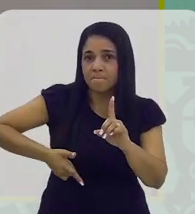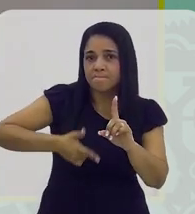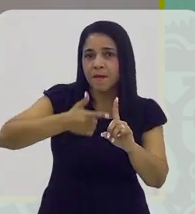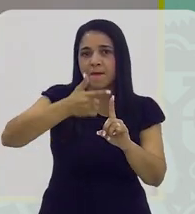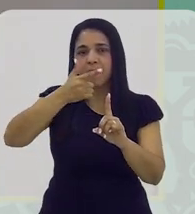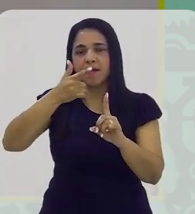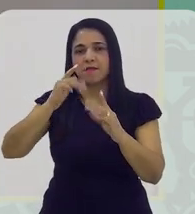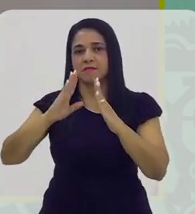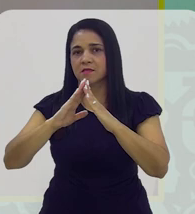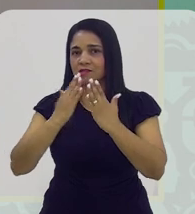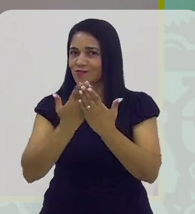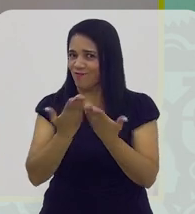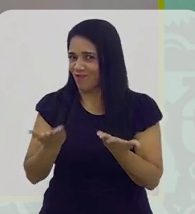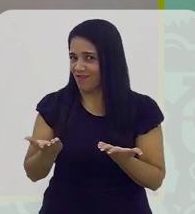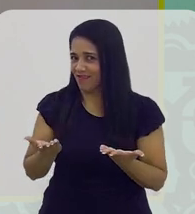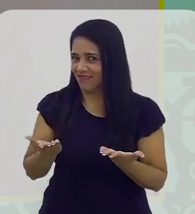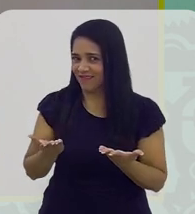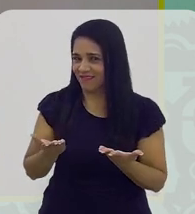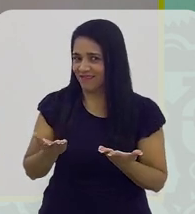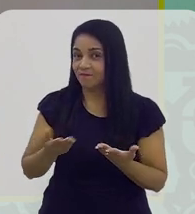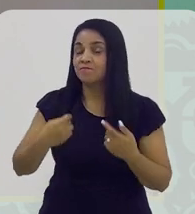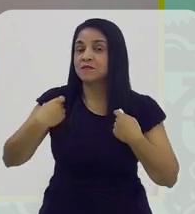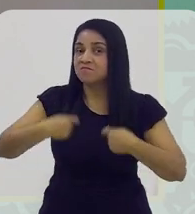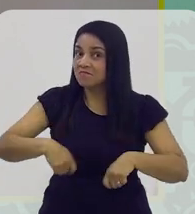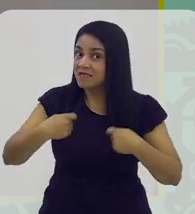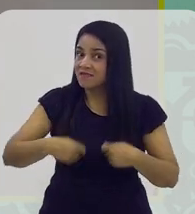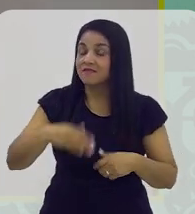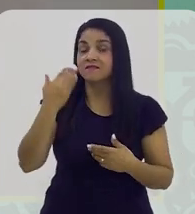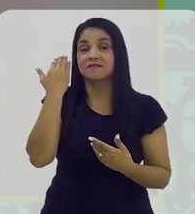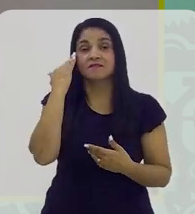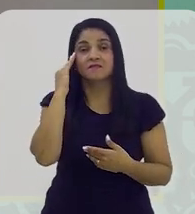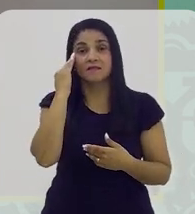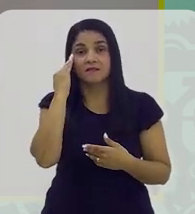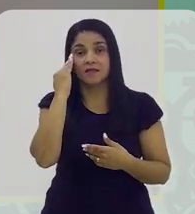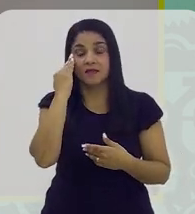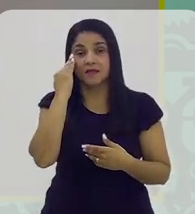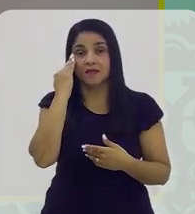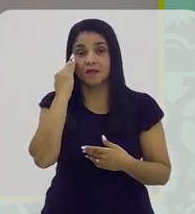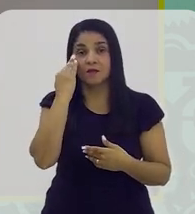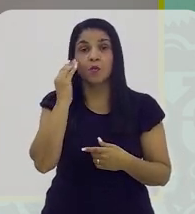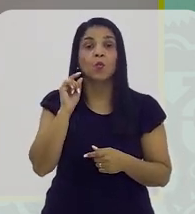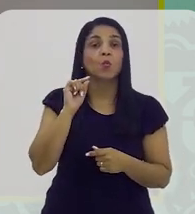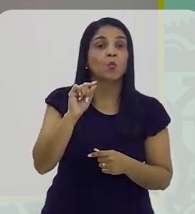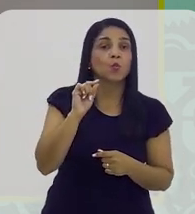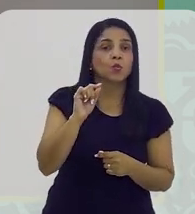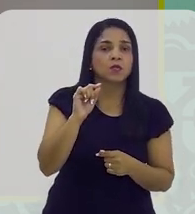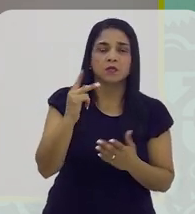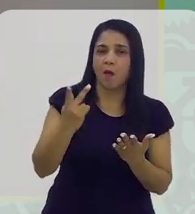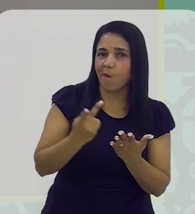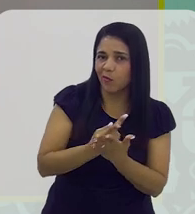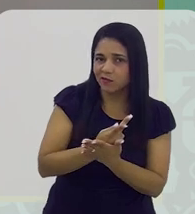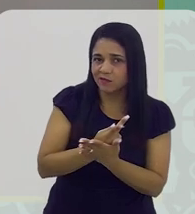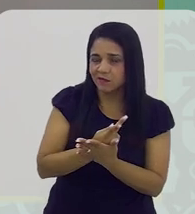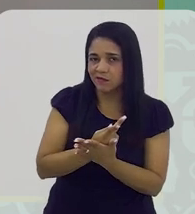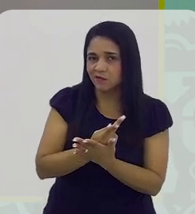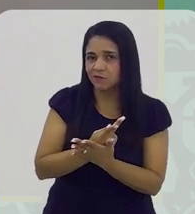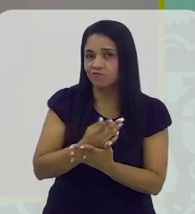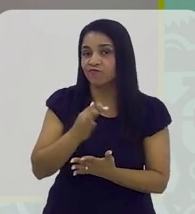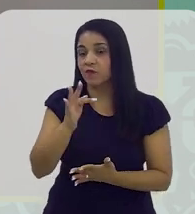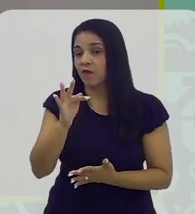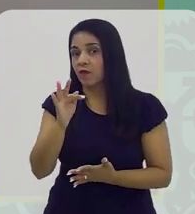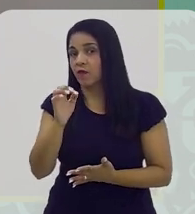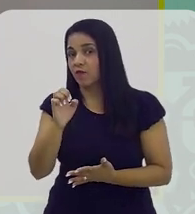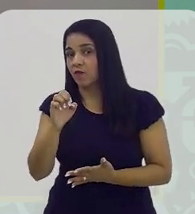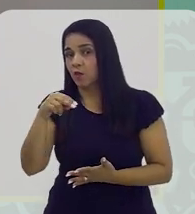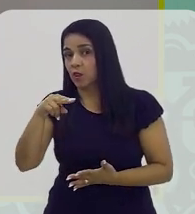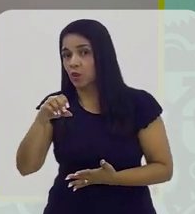de tentativas de ataques. Então, a gente precisa entender a fundo o que que é esse fenômeno. Como